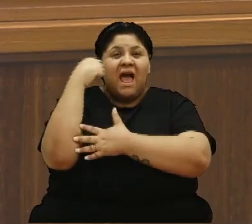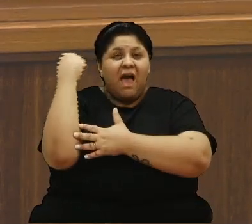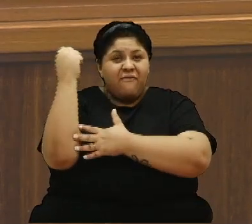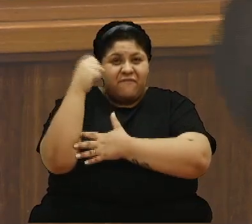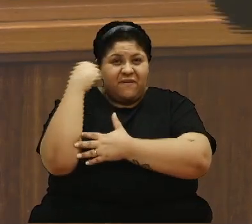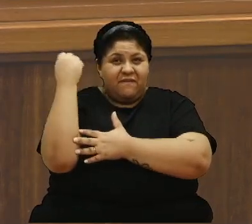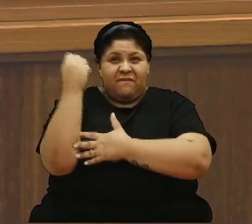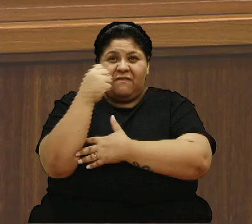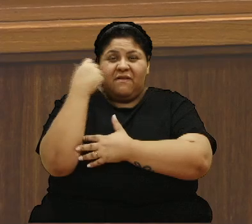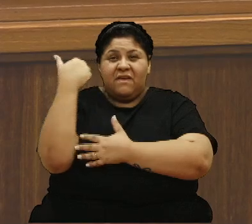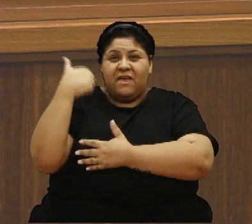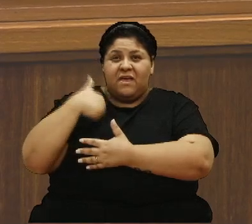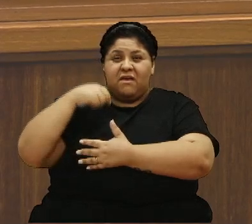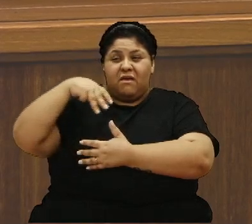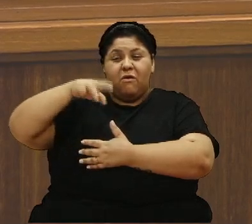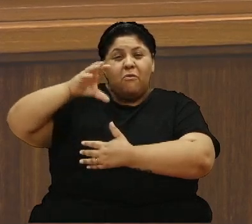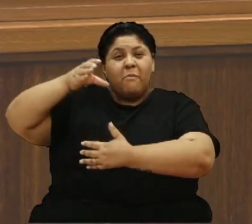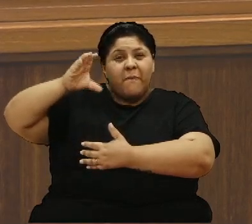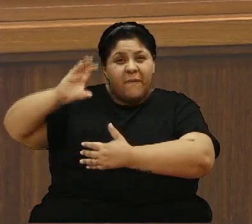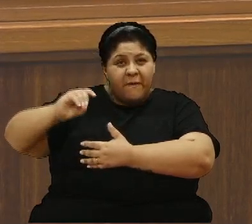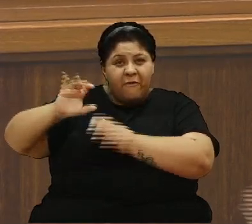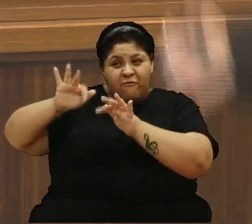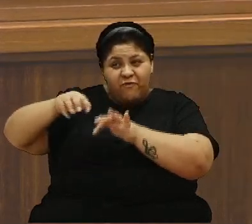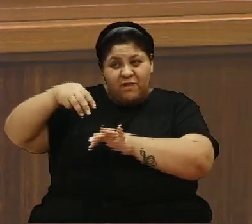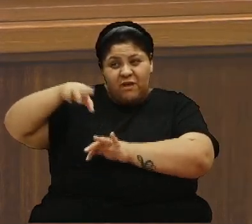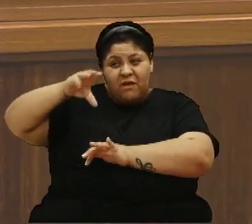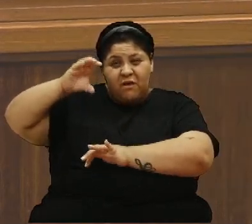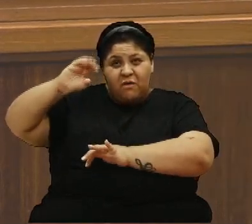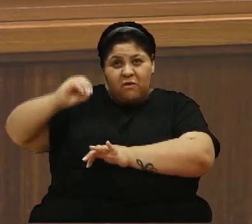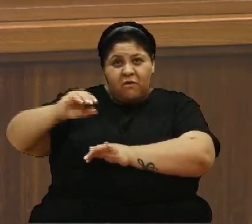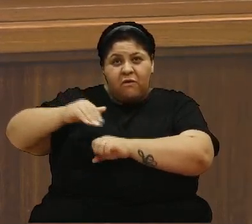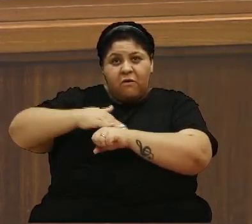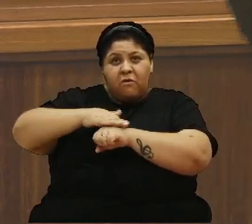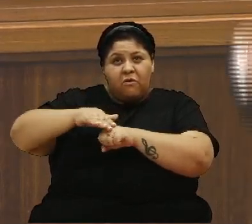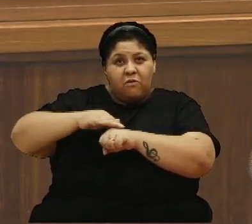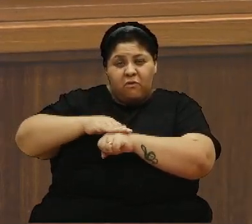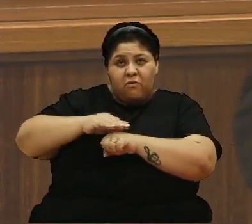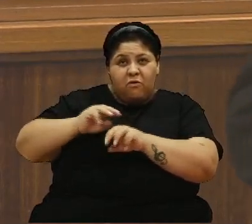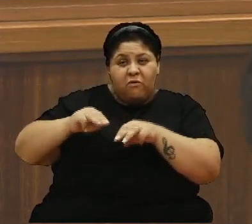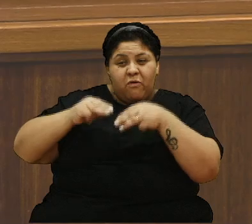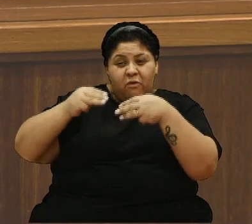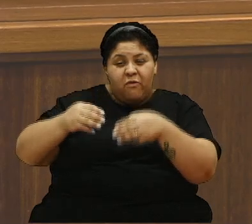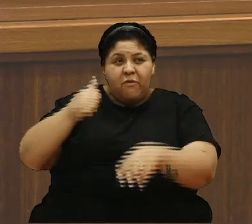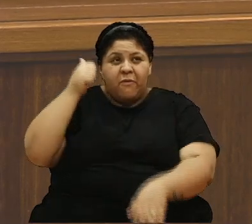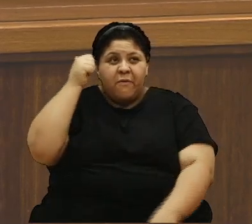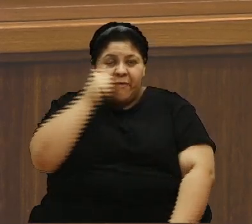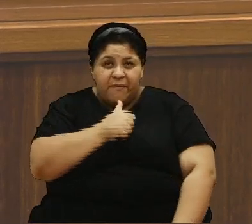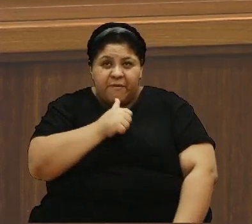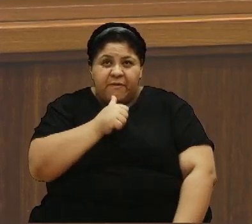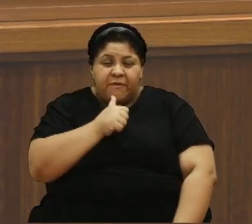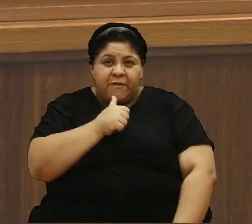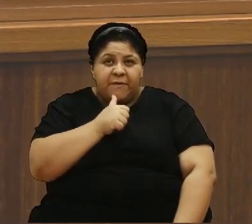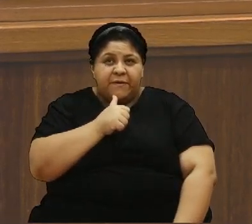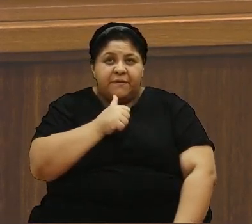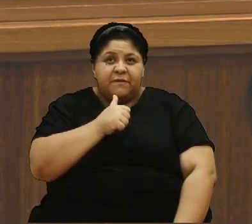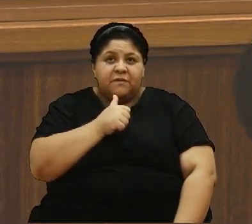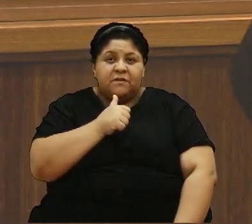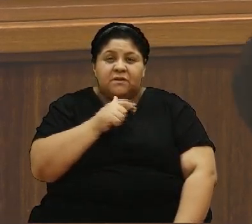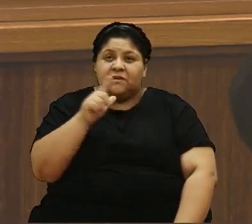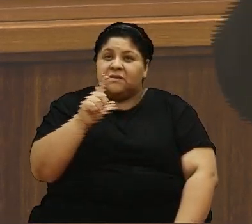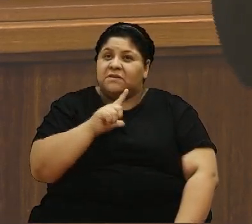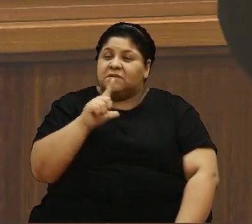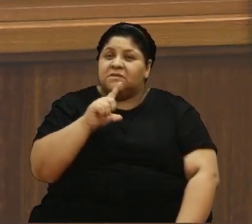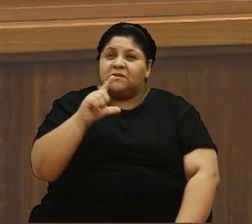Muito grave. Eu fui em março, final de março, conversei com o Ministério das Mulheres. Até então, não